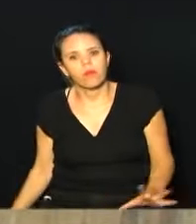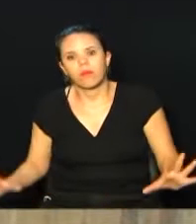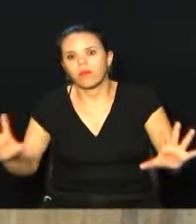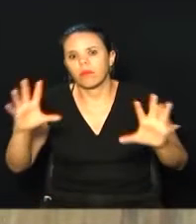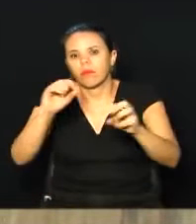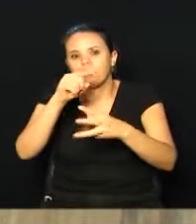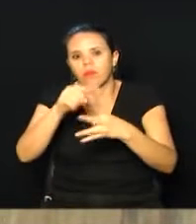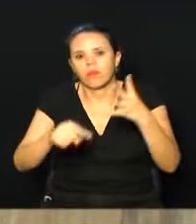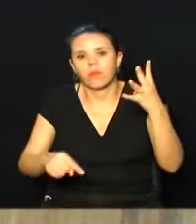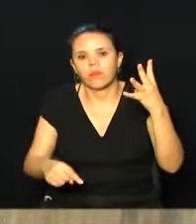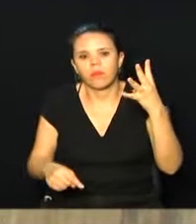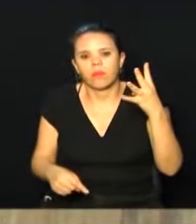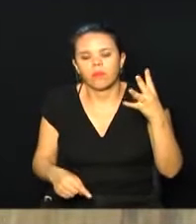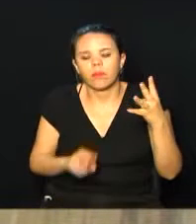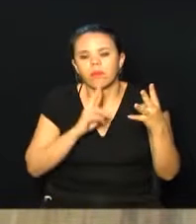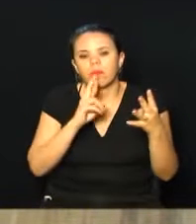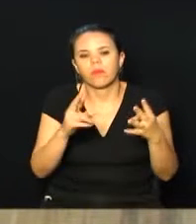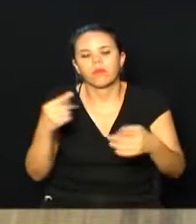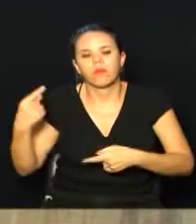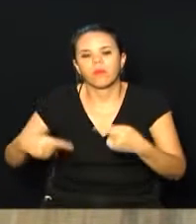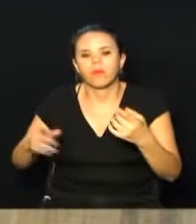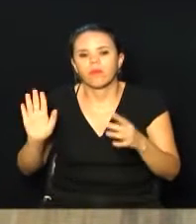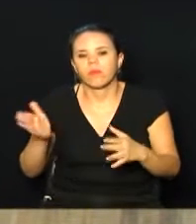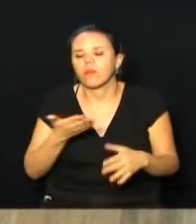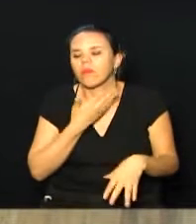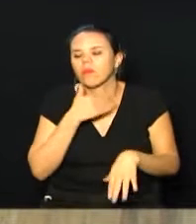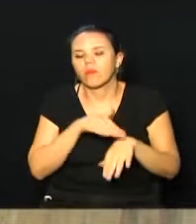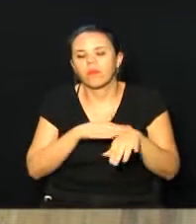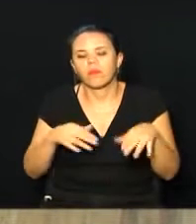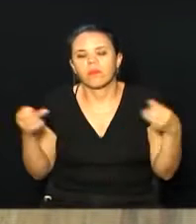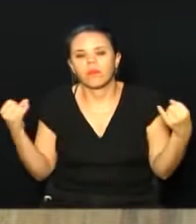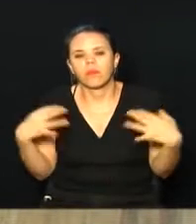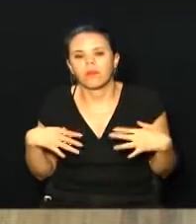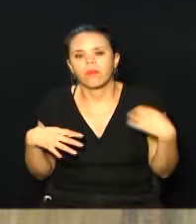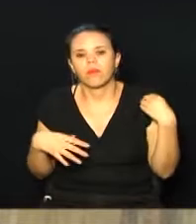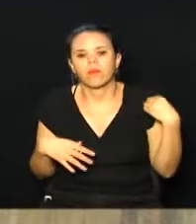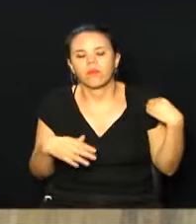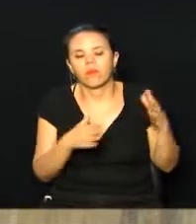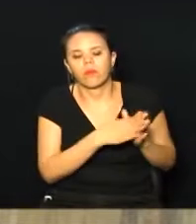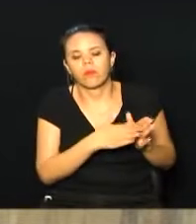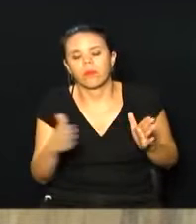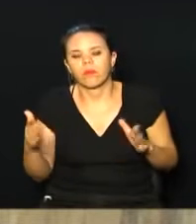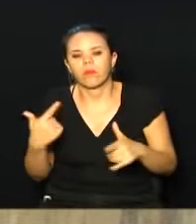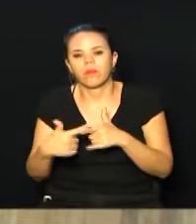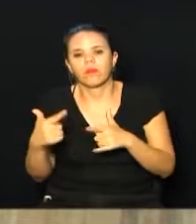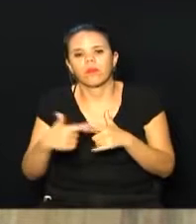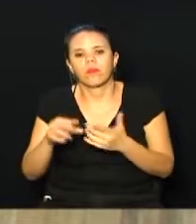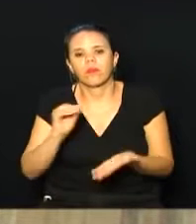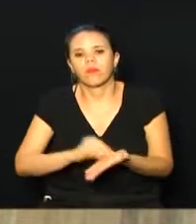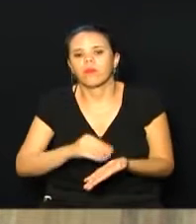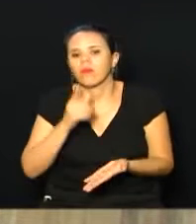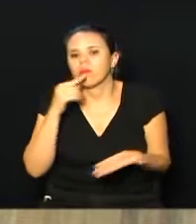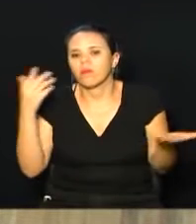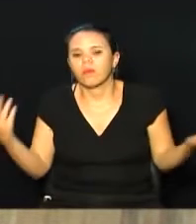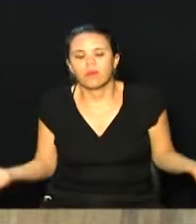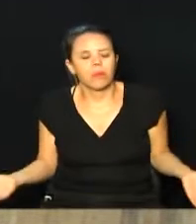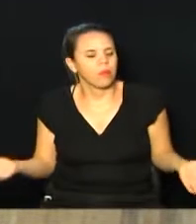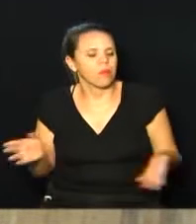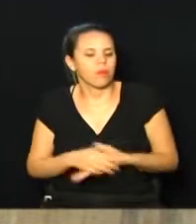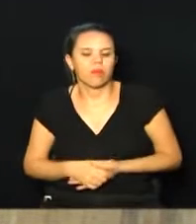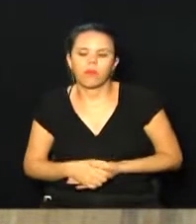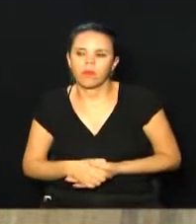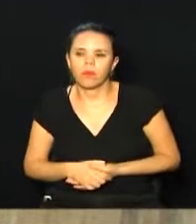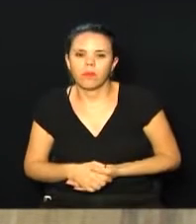todos, né? A gente discutiu aqui por muito tempo crise hídrica, né? Crise